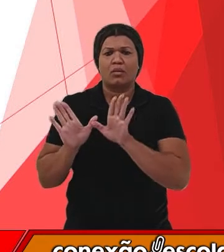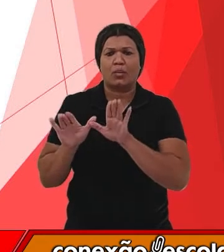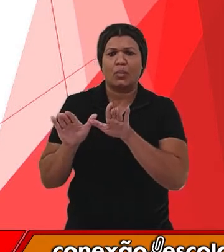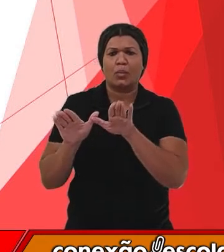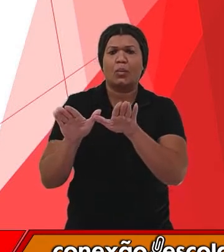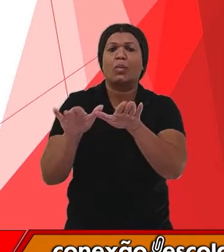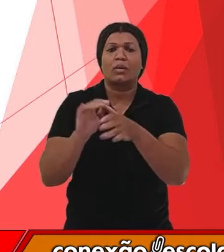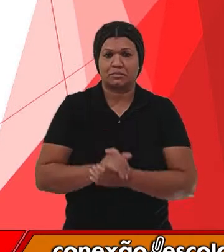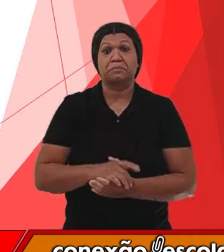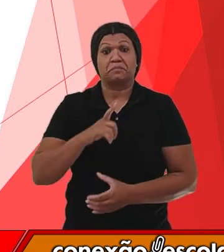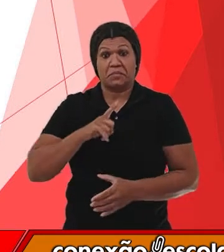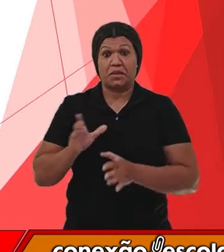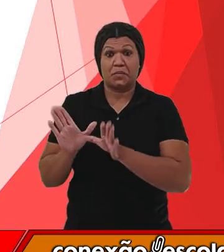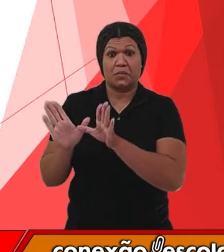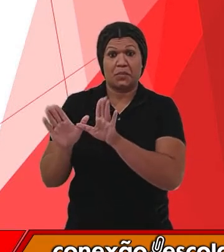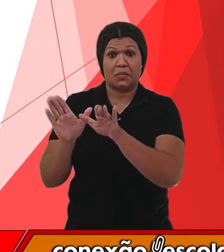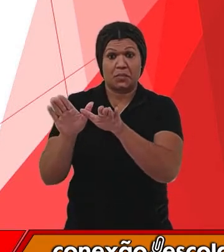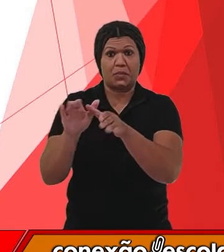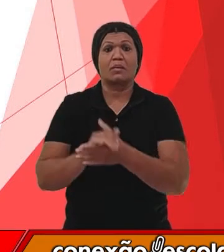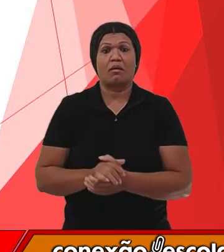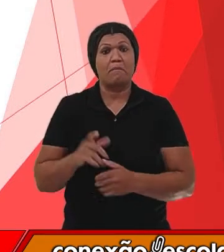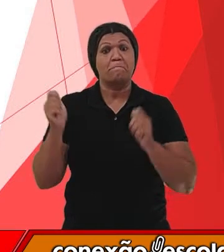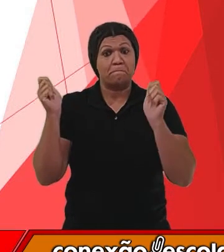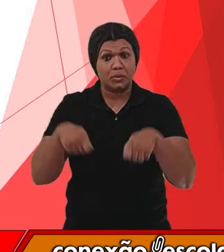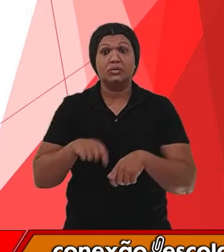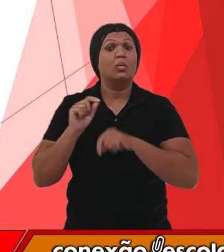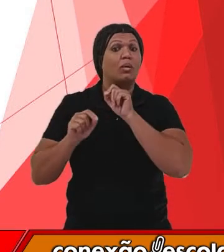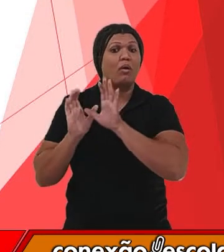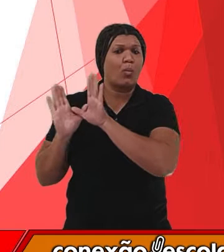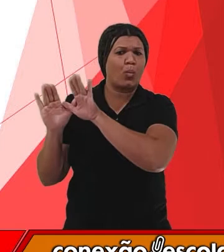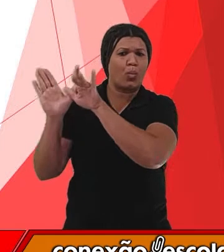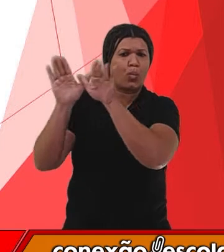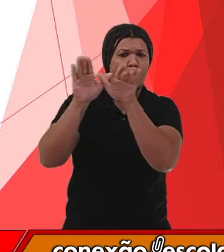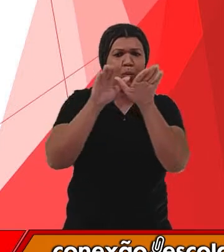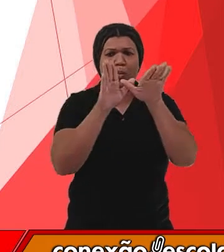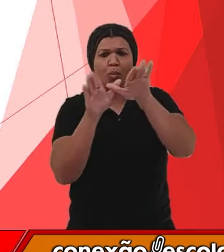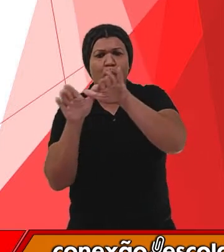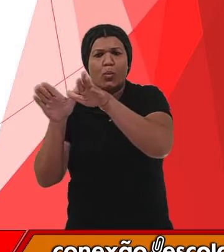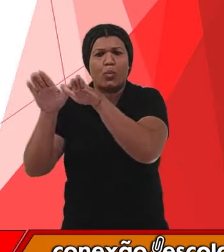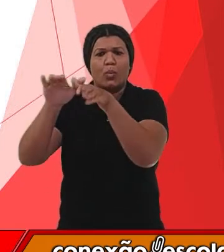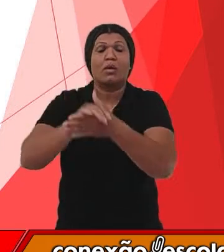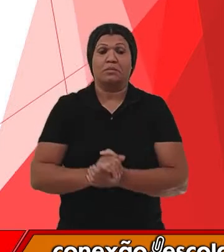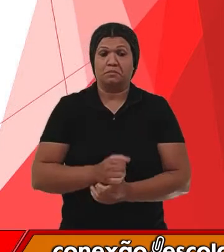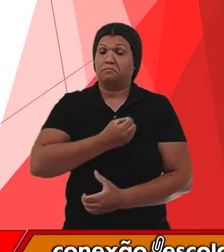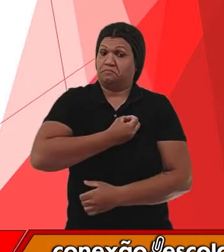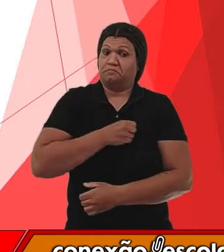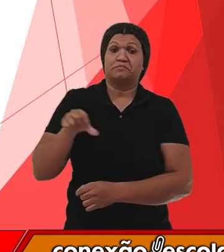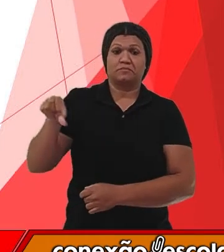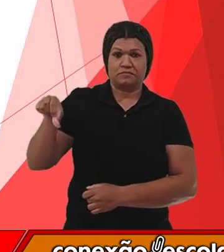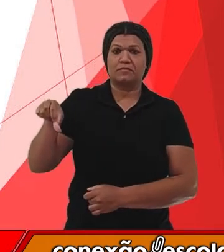Asinhas. Se eles têm asas, eles voam. E na número